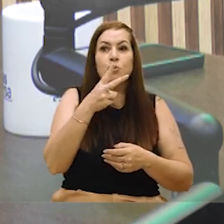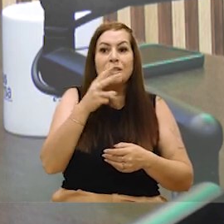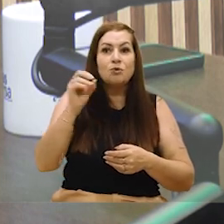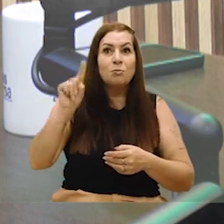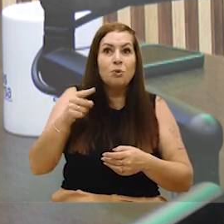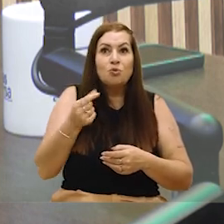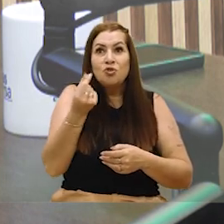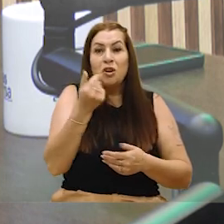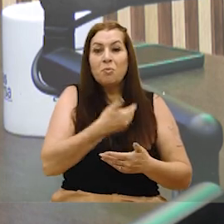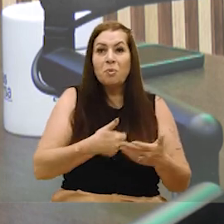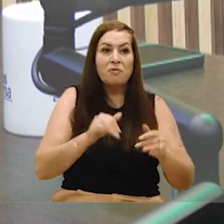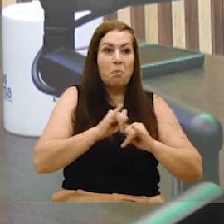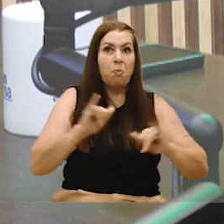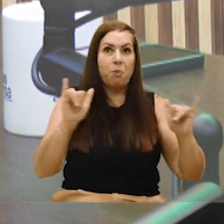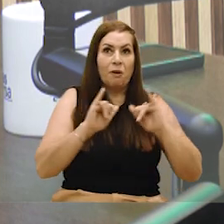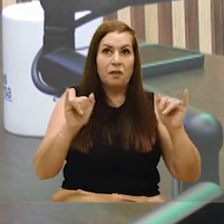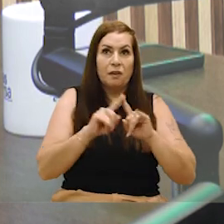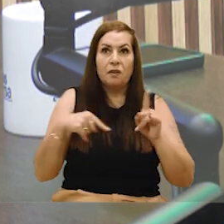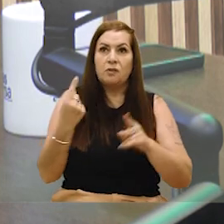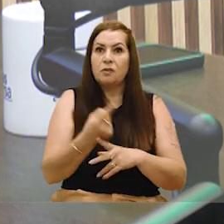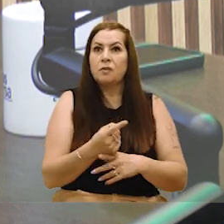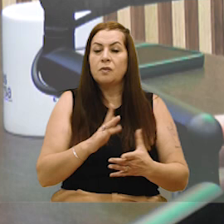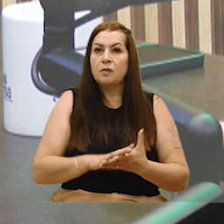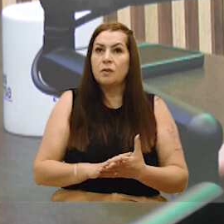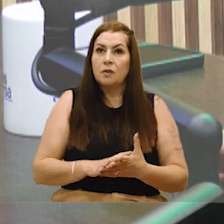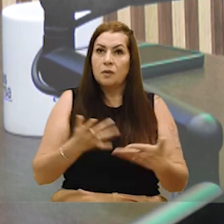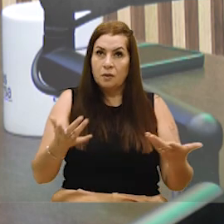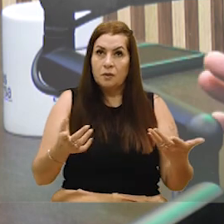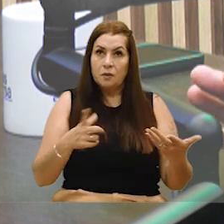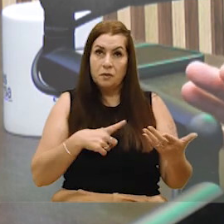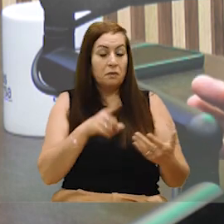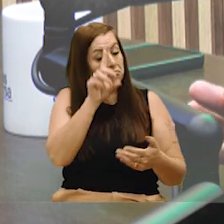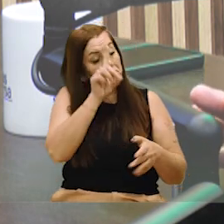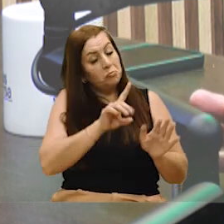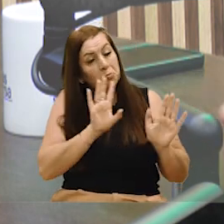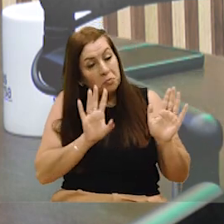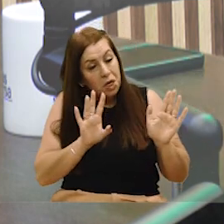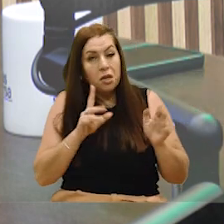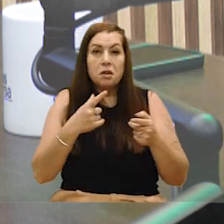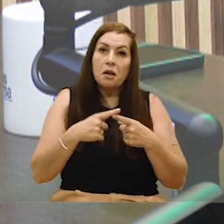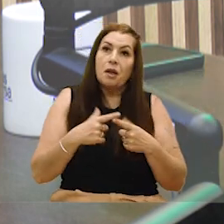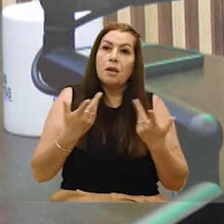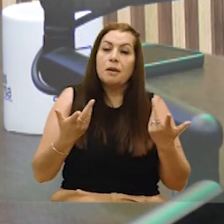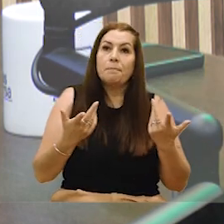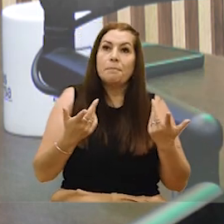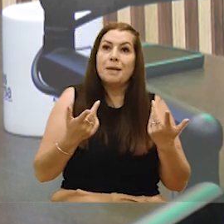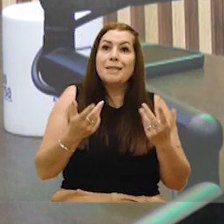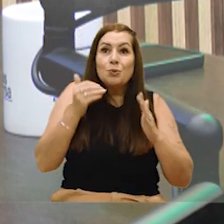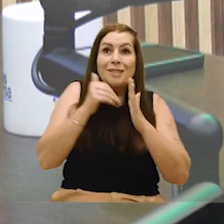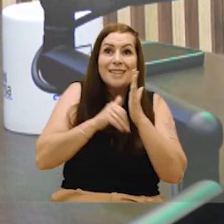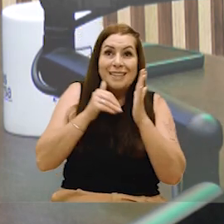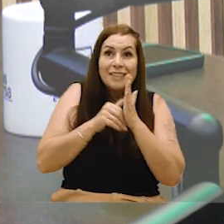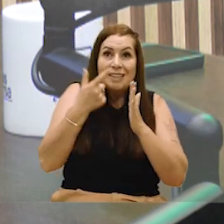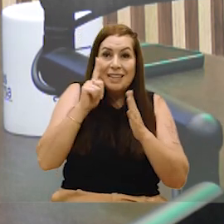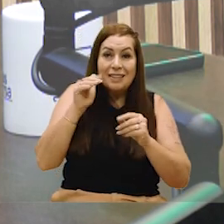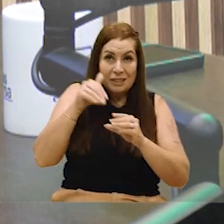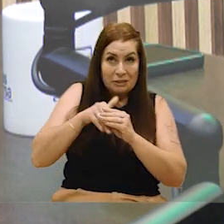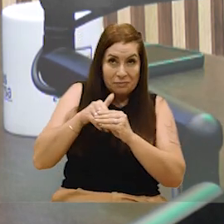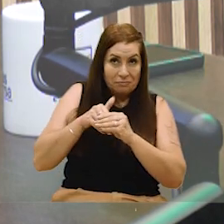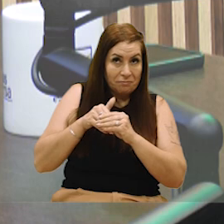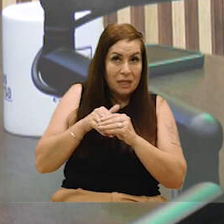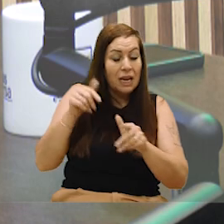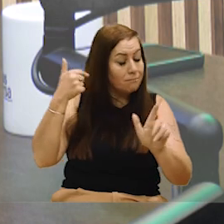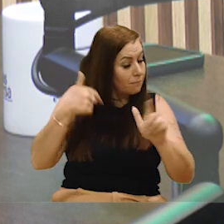200 mil quase de dinheiro público para fazer campanha, né? Não, tá no direito, mas o segredo de ganhar